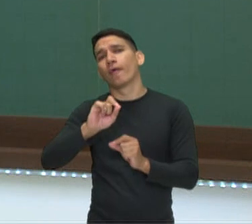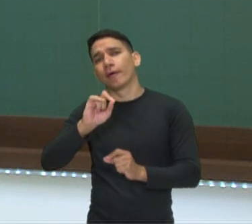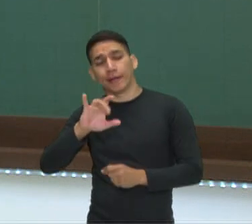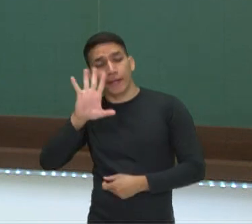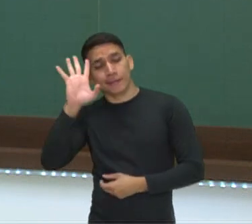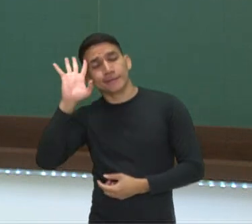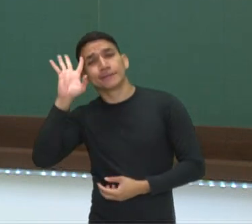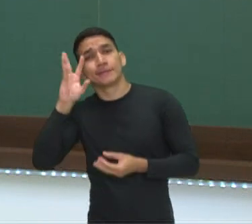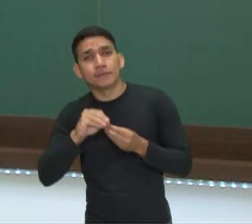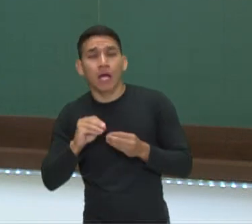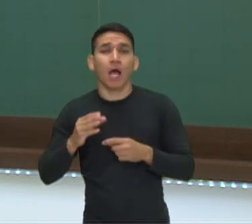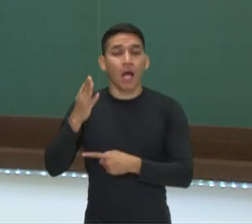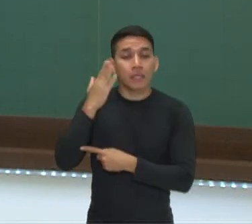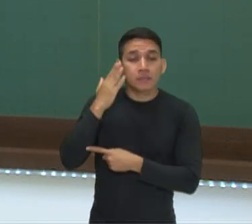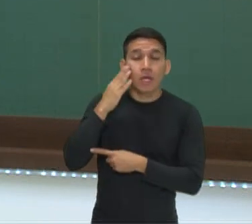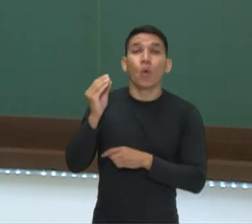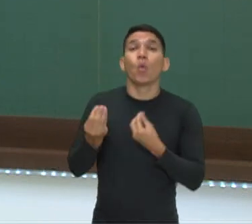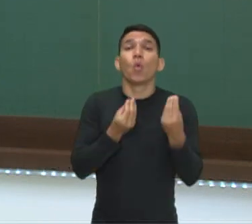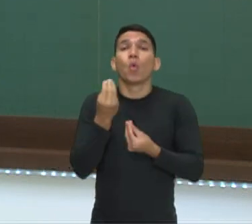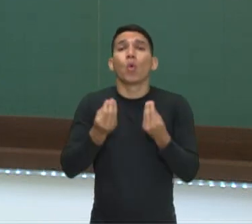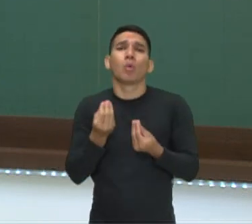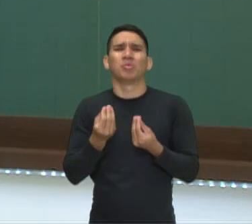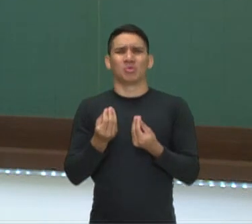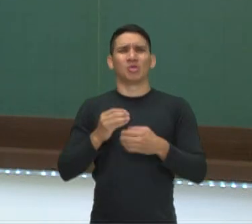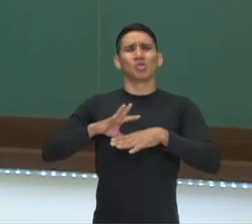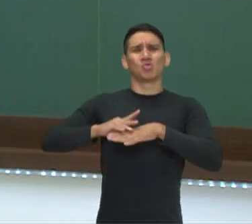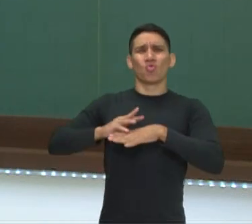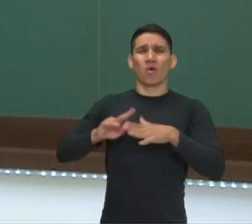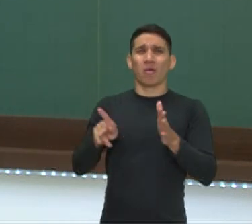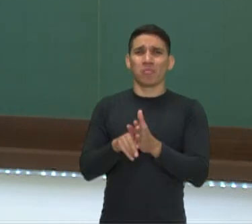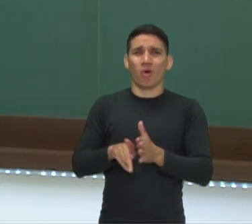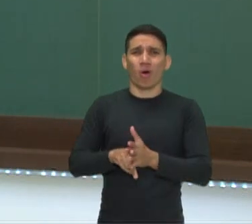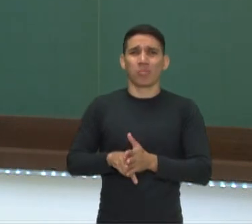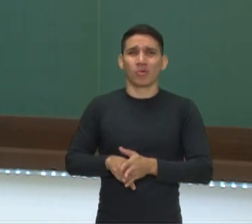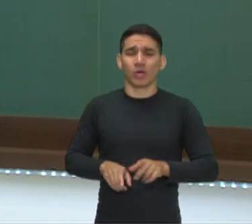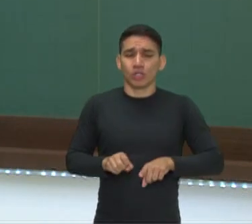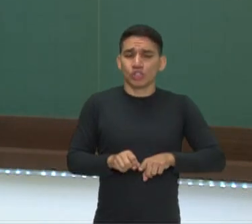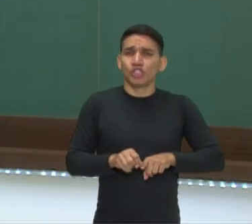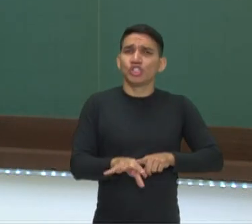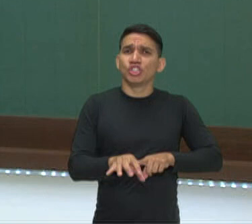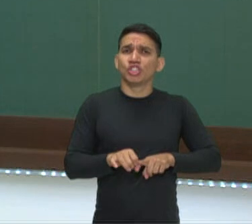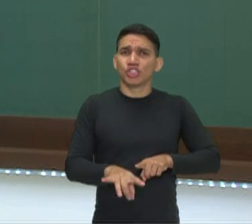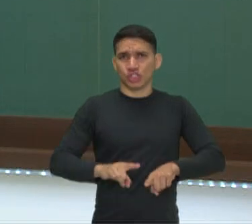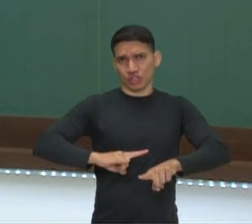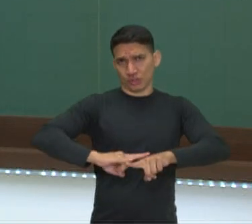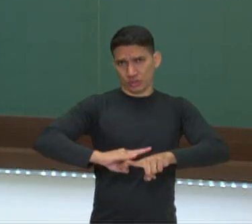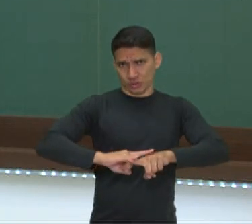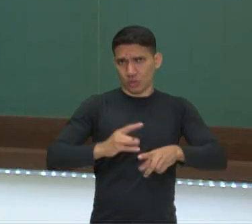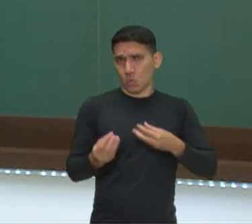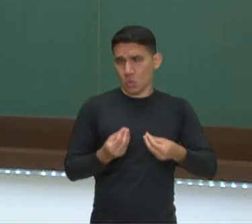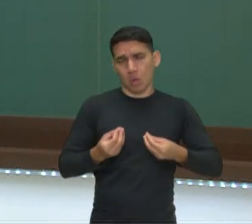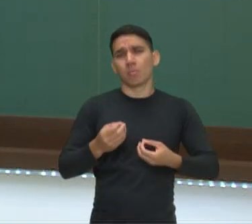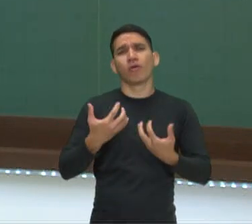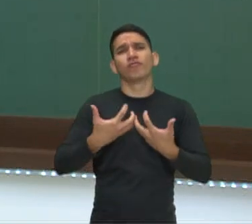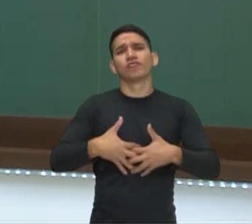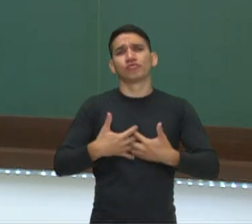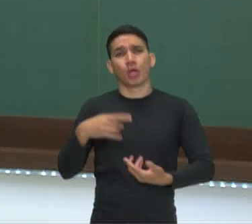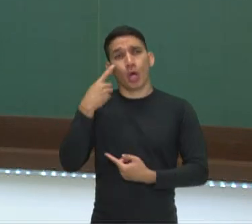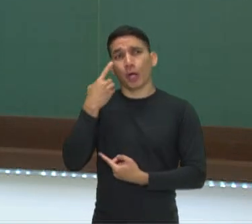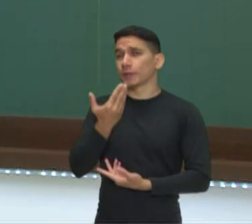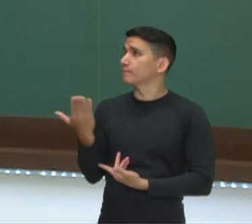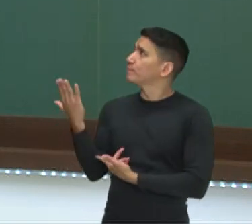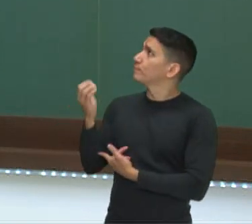doenças do sistema urinário. Para a gente começar então, vamos conversar um pouquinho sobre essa